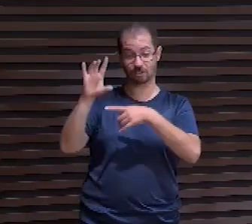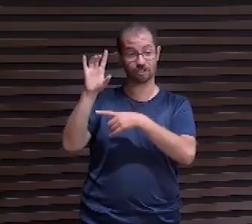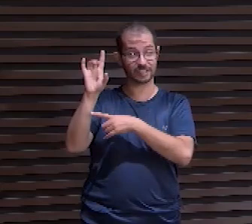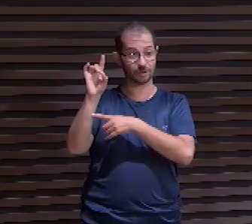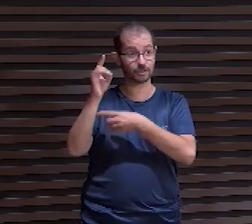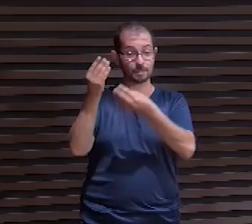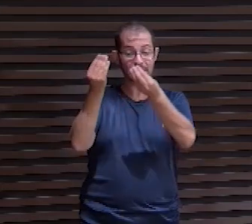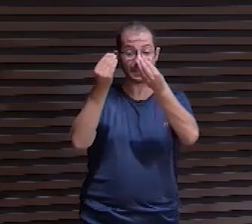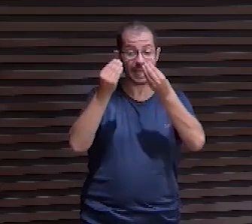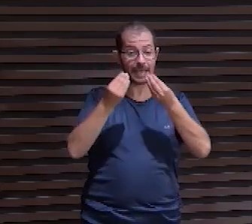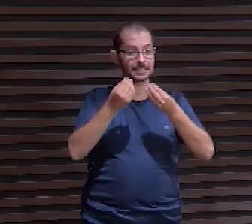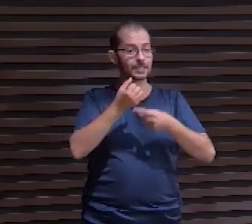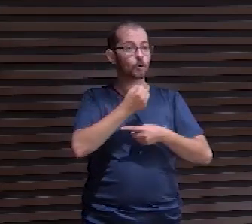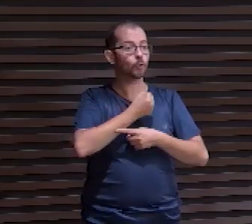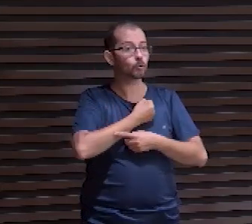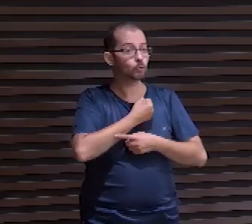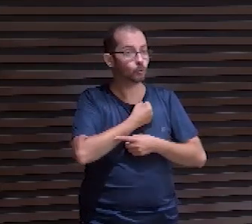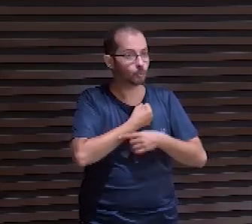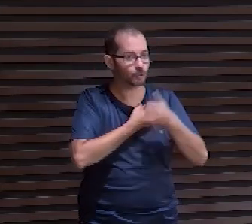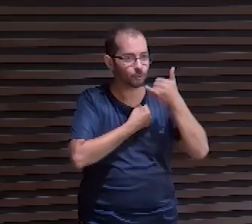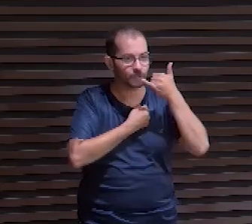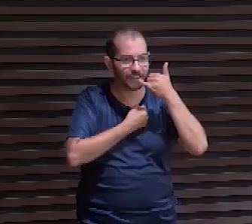do telefone de Ken?